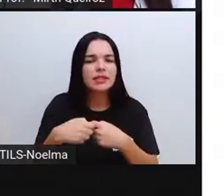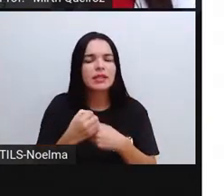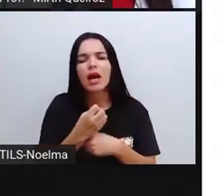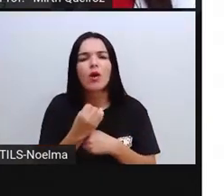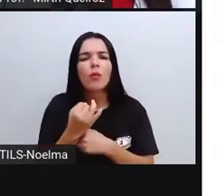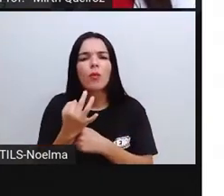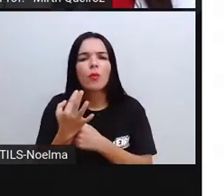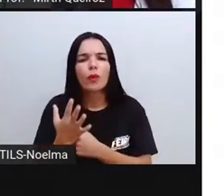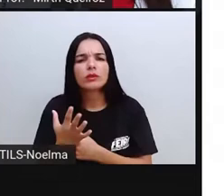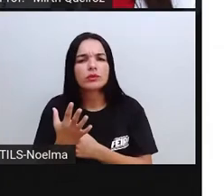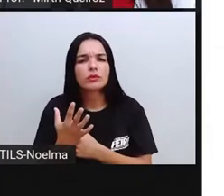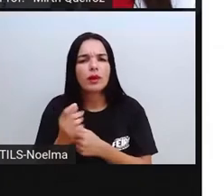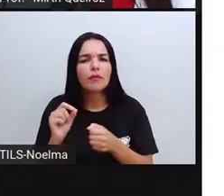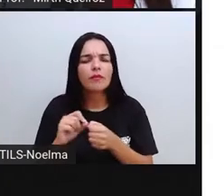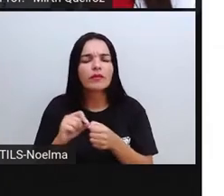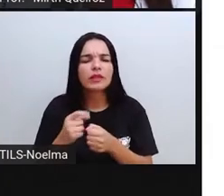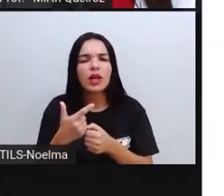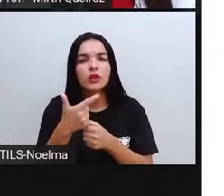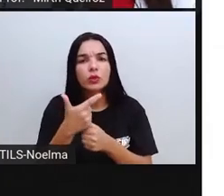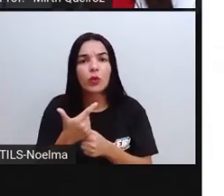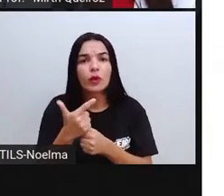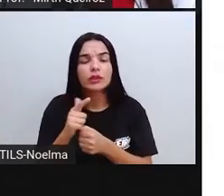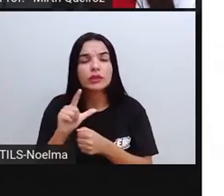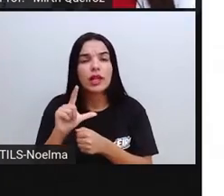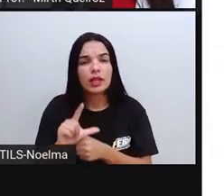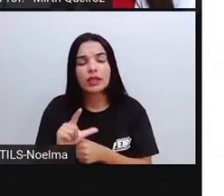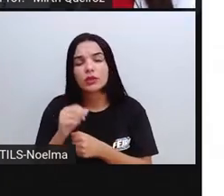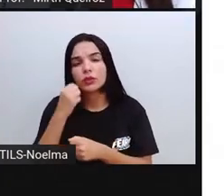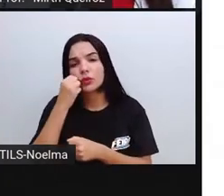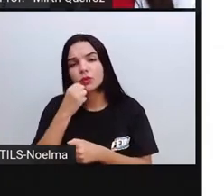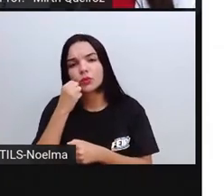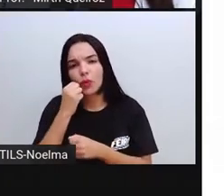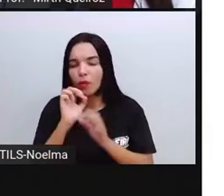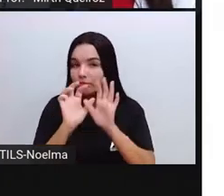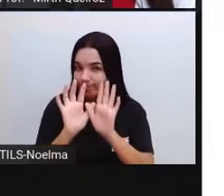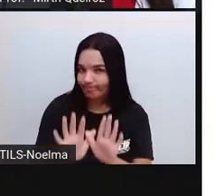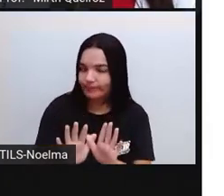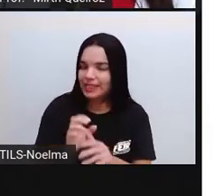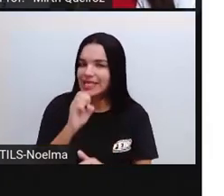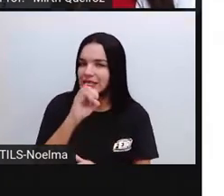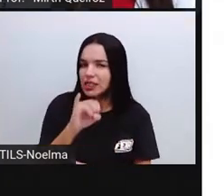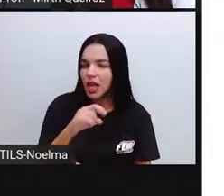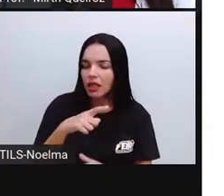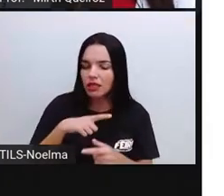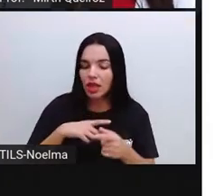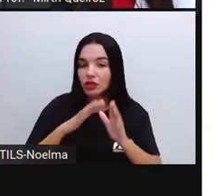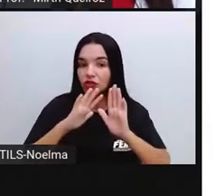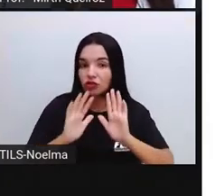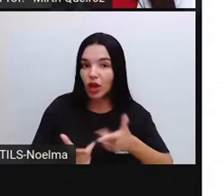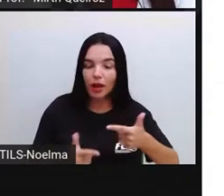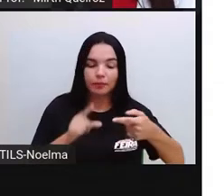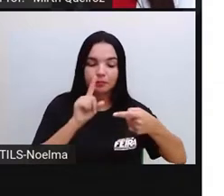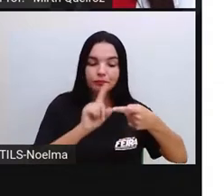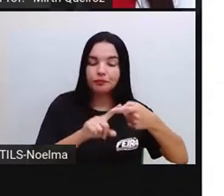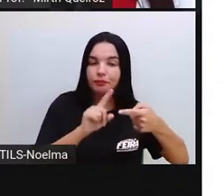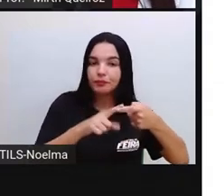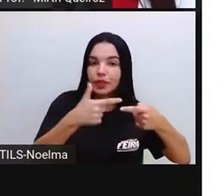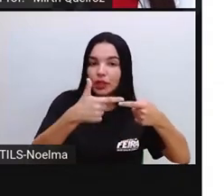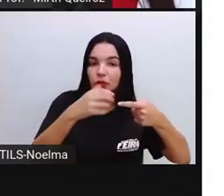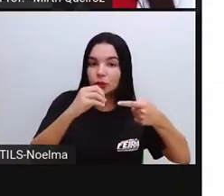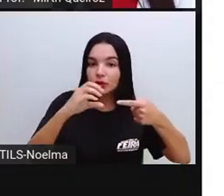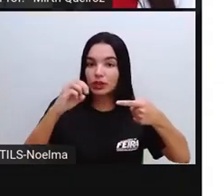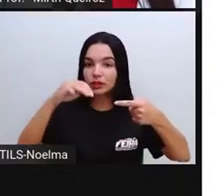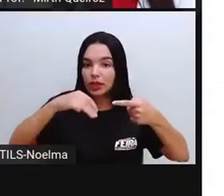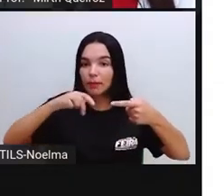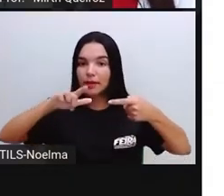precisa para fazer dois litros de suco certo se ela é utiliza 200 ml para